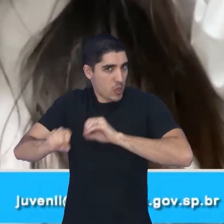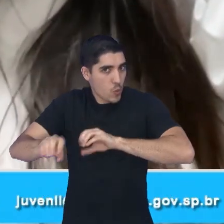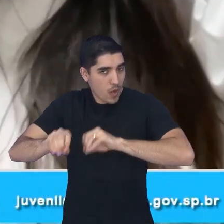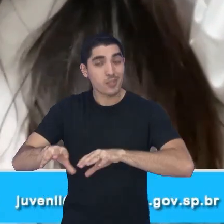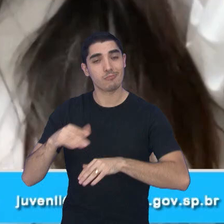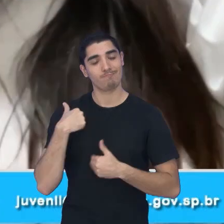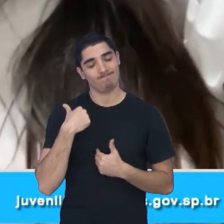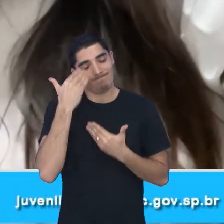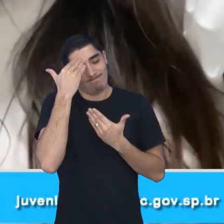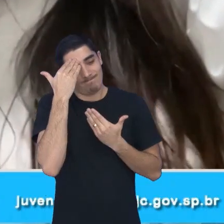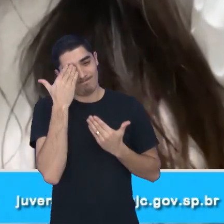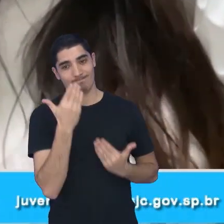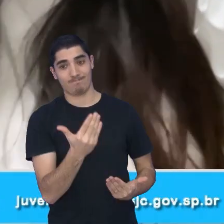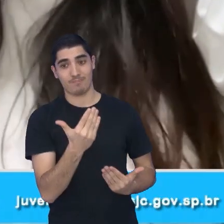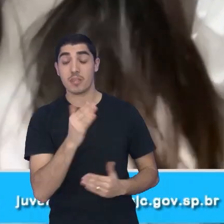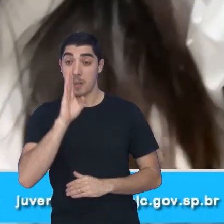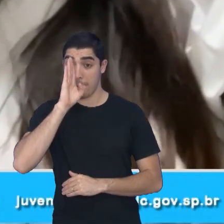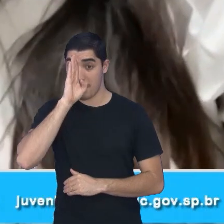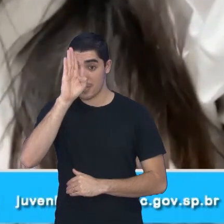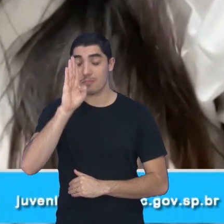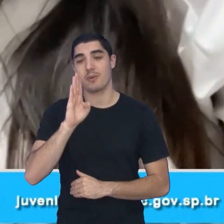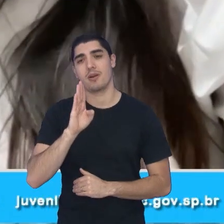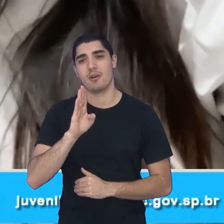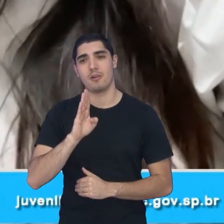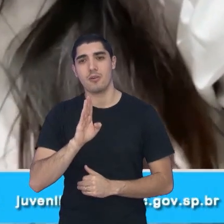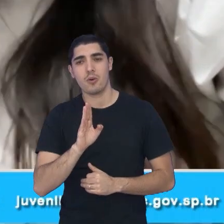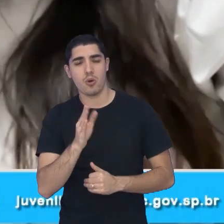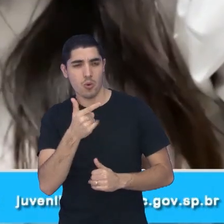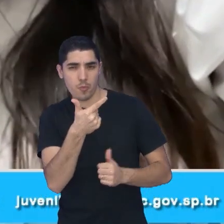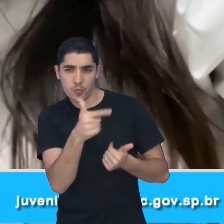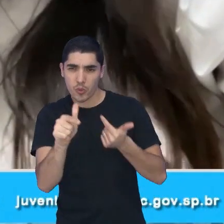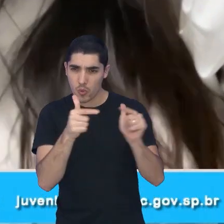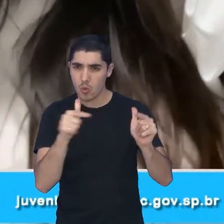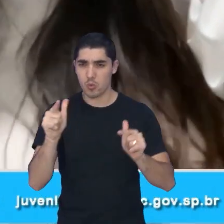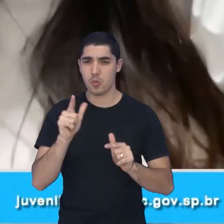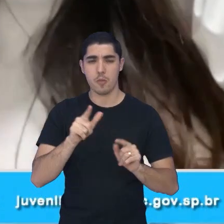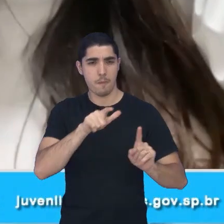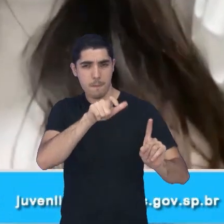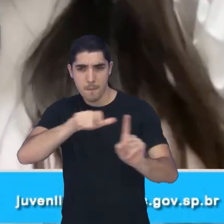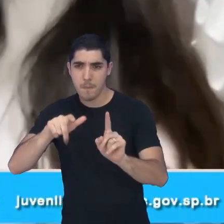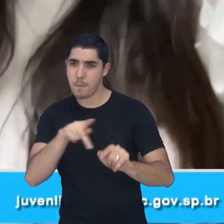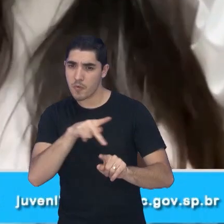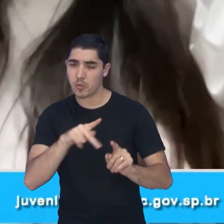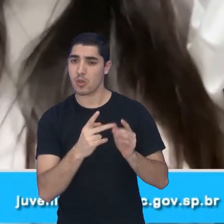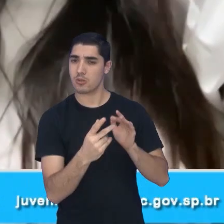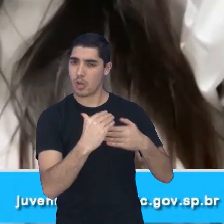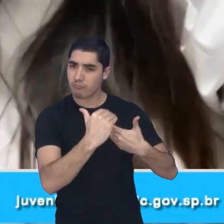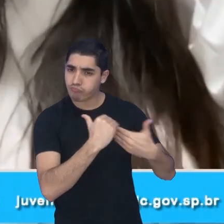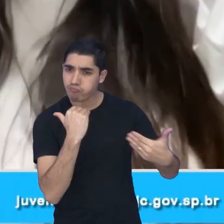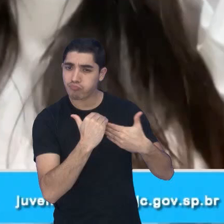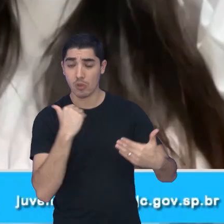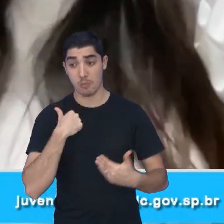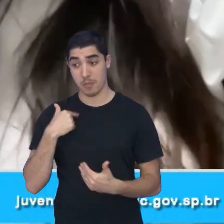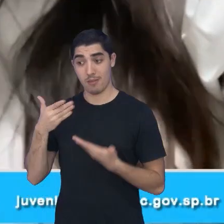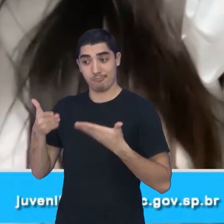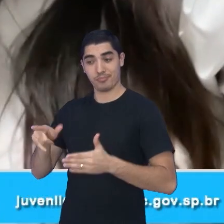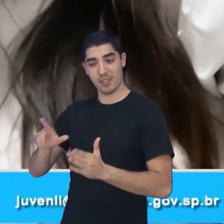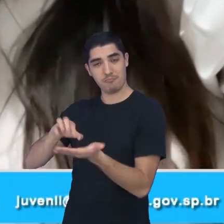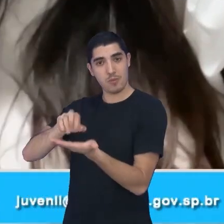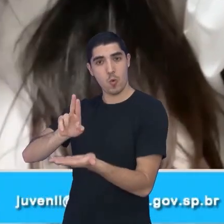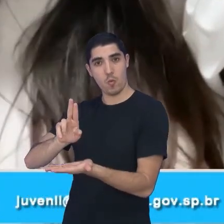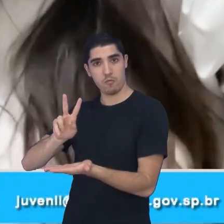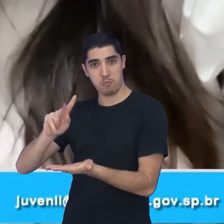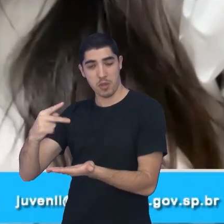mesmo. Principalmente o professor Baixa, que alguns anos atrás, em uma feira de profissões, me orientou a fazer essa faculdade, que hoje eu sou extremamente